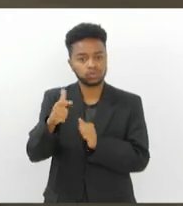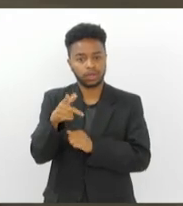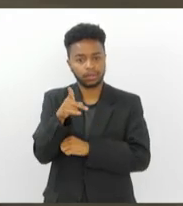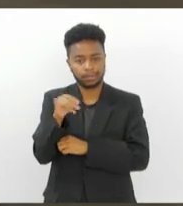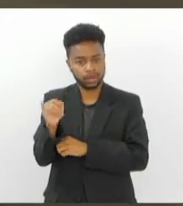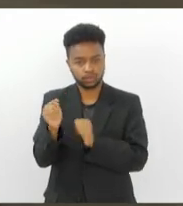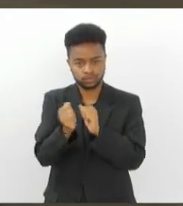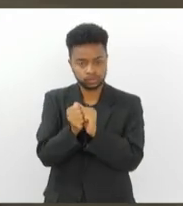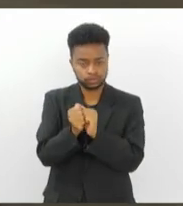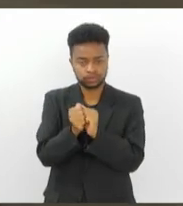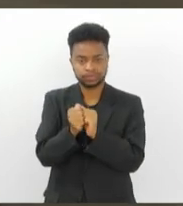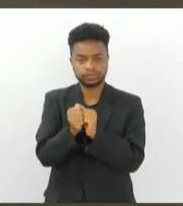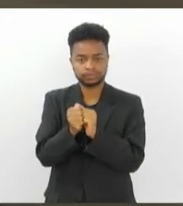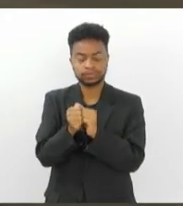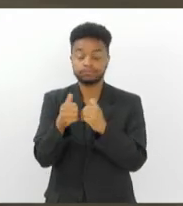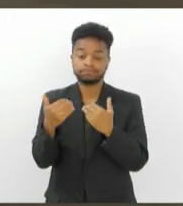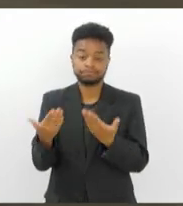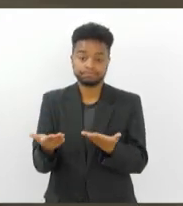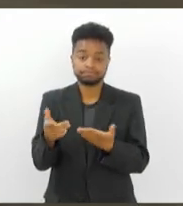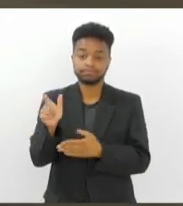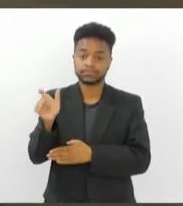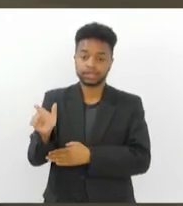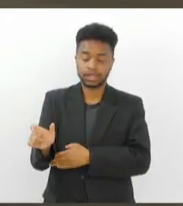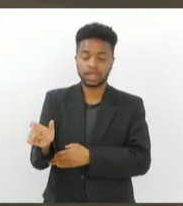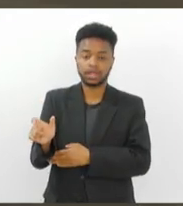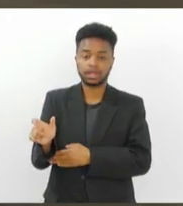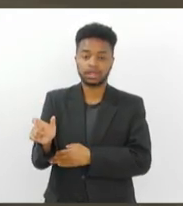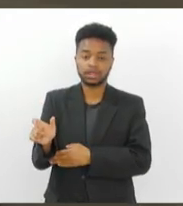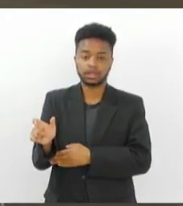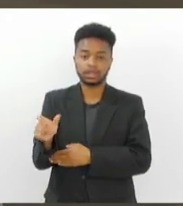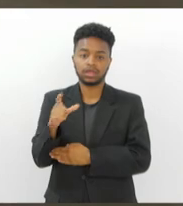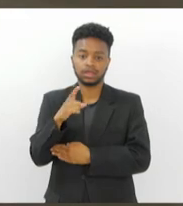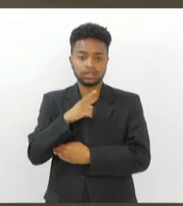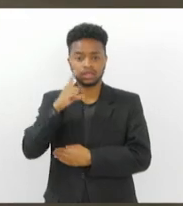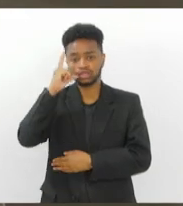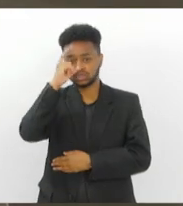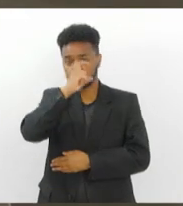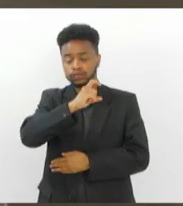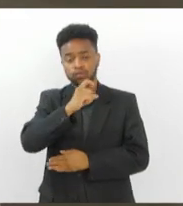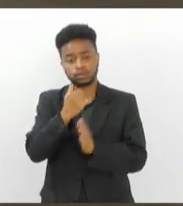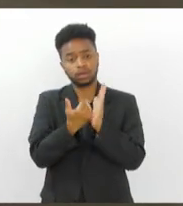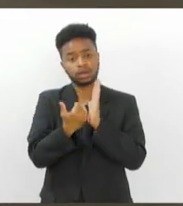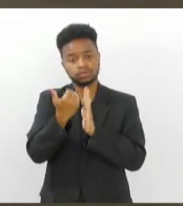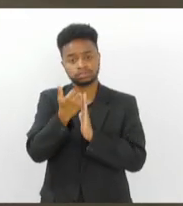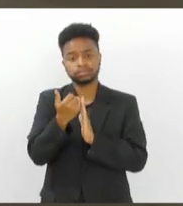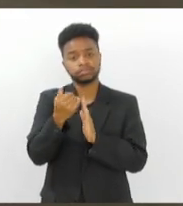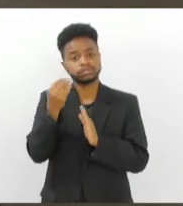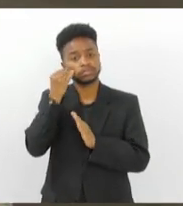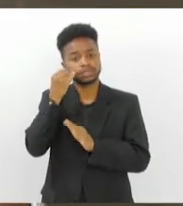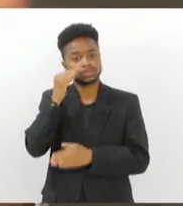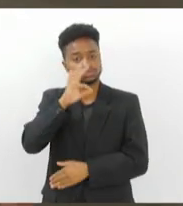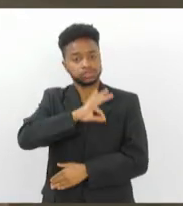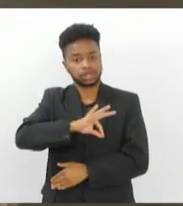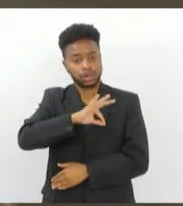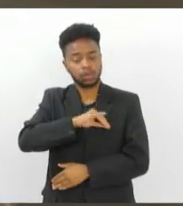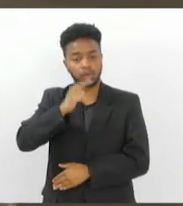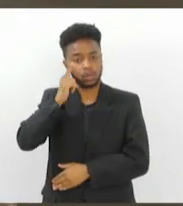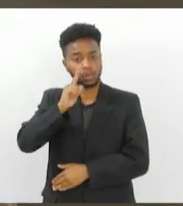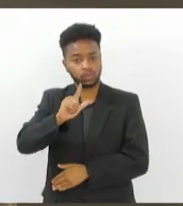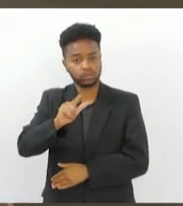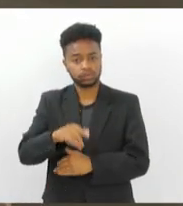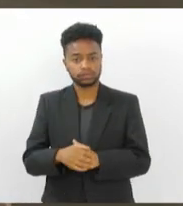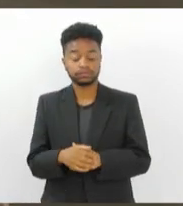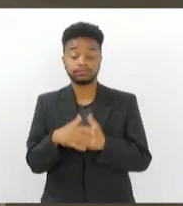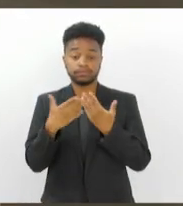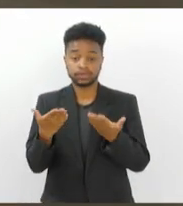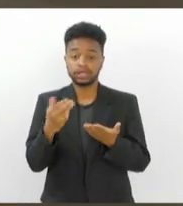ali ao lado então ela fica muito com a dificuldade muito grande para poder ter uma geração de renda então a gente conseguindo promover